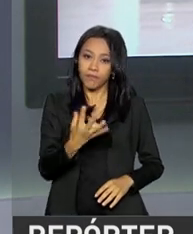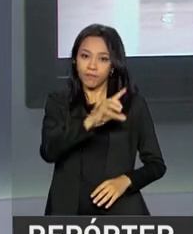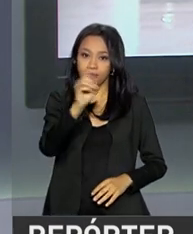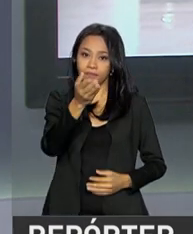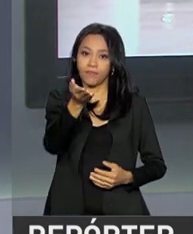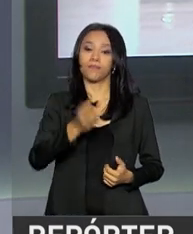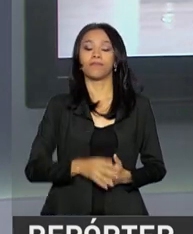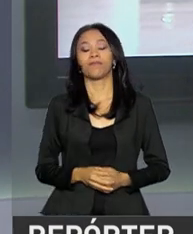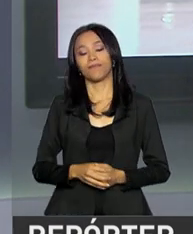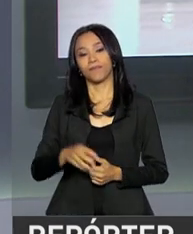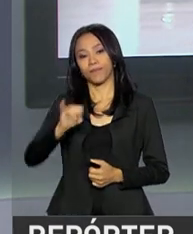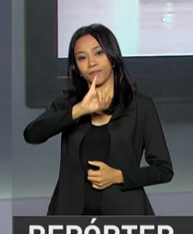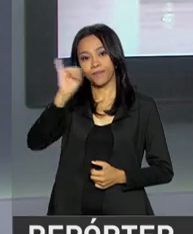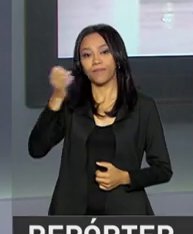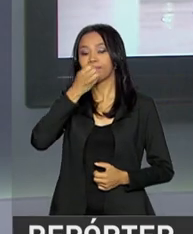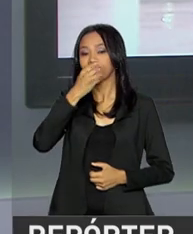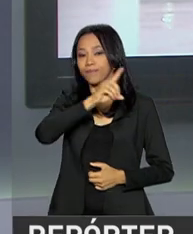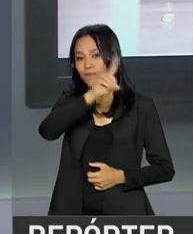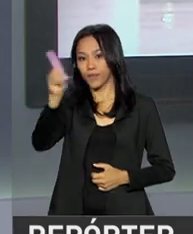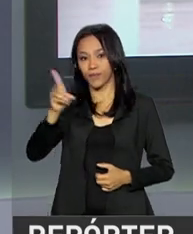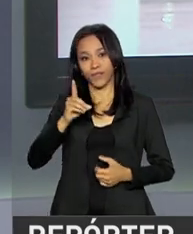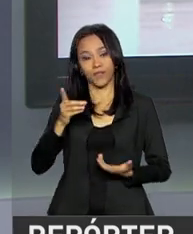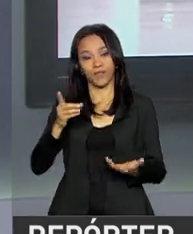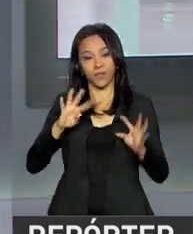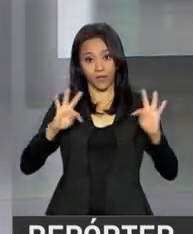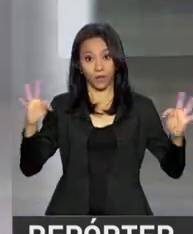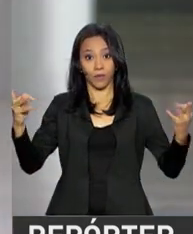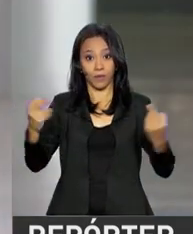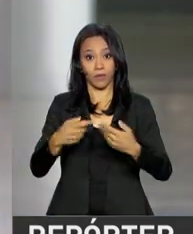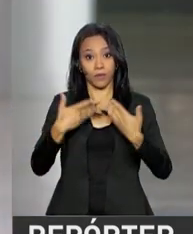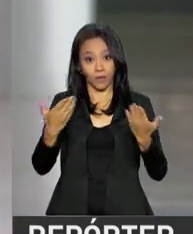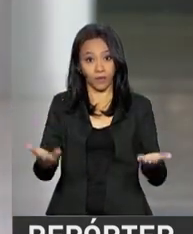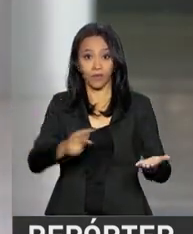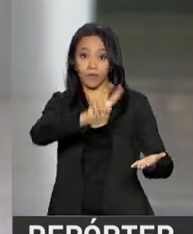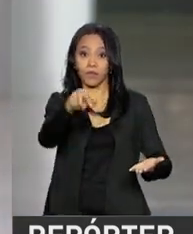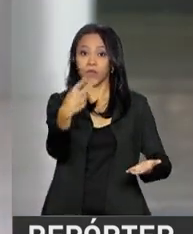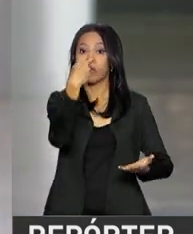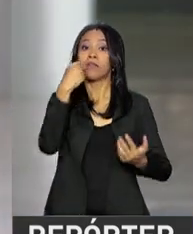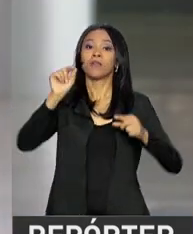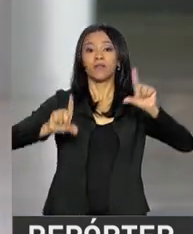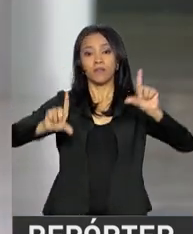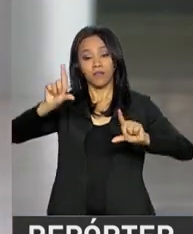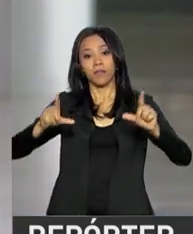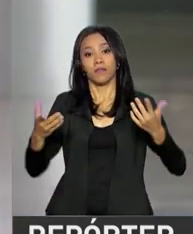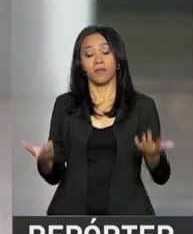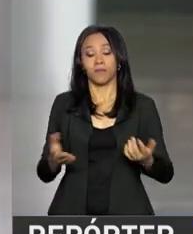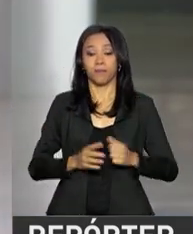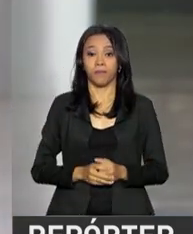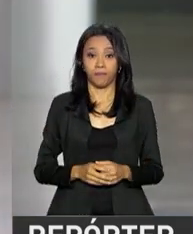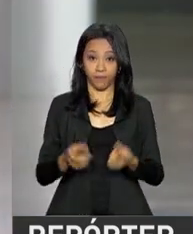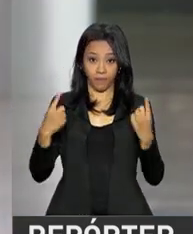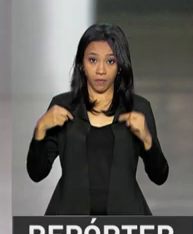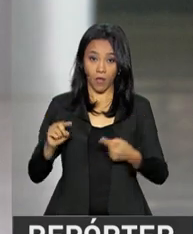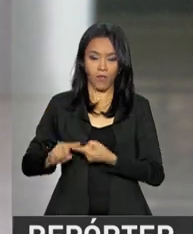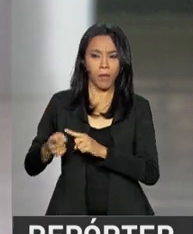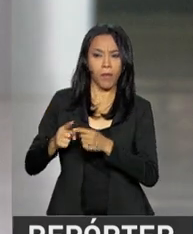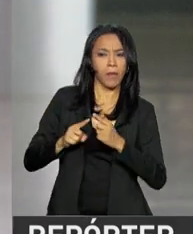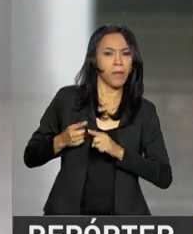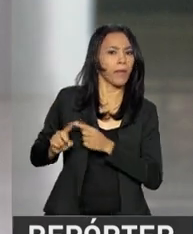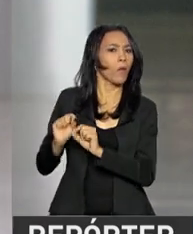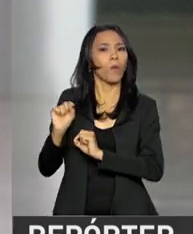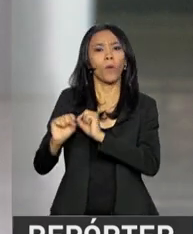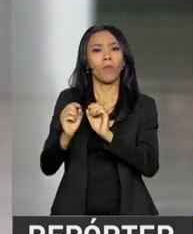você o lata e isso é bom dia bom dia tem também a todos que nos acompanha pela tv nbr bom aqui as articulações para a criação